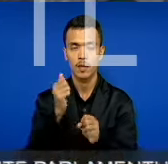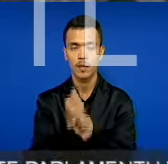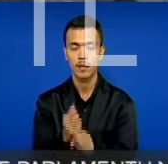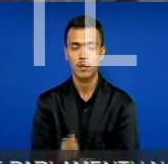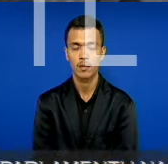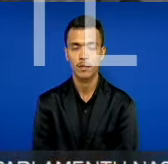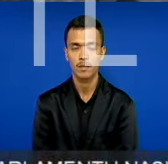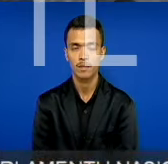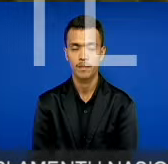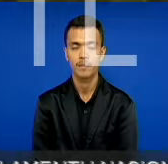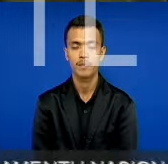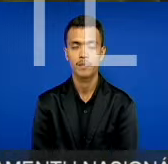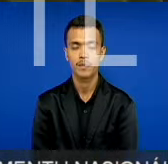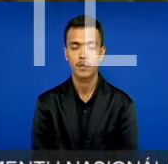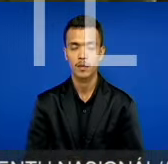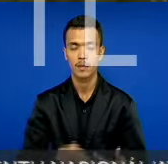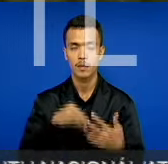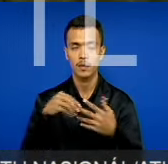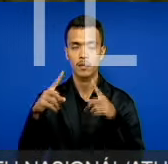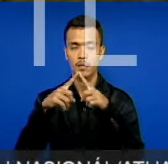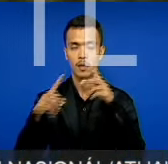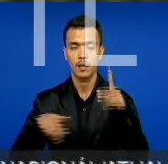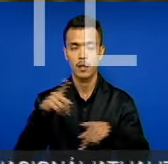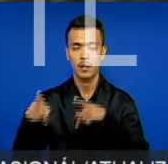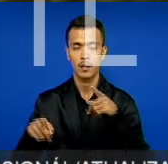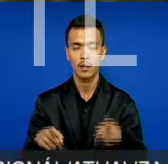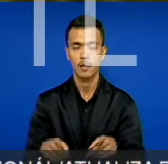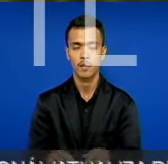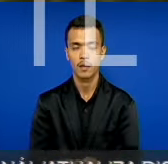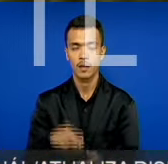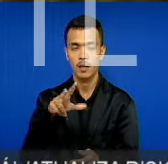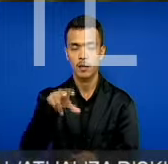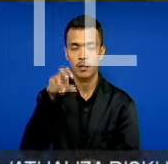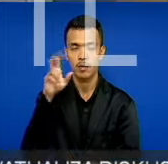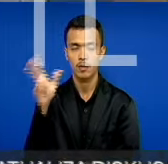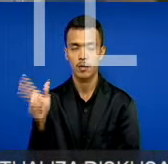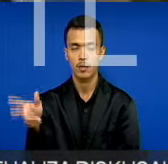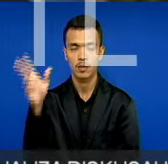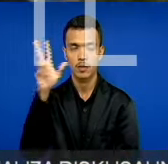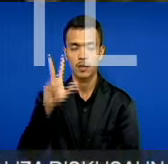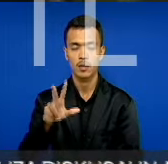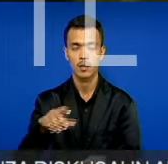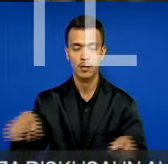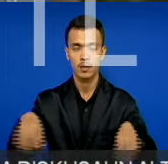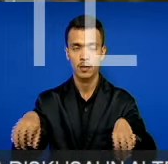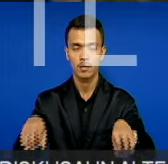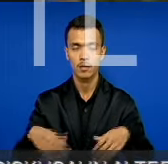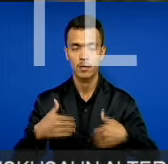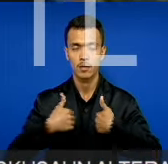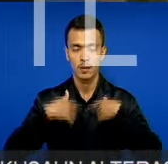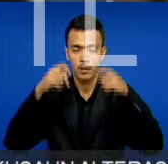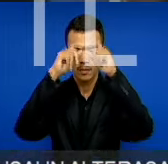emissão autorização estadia especial ba cidadão estrangeiro atus tolu tolu nulu resinghitu nebe serviço ia